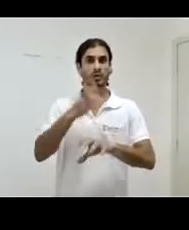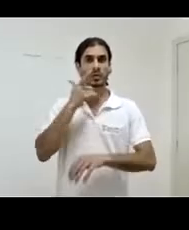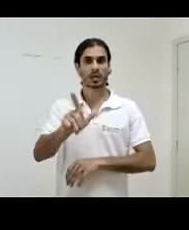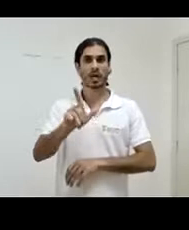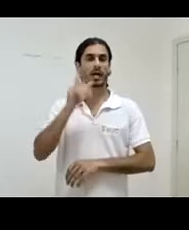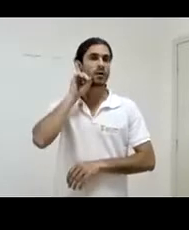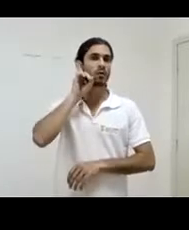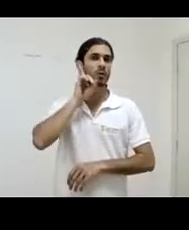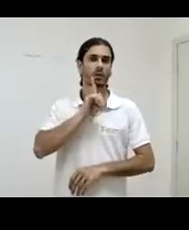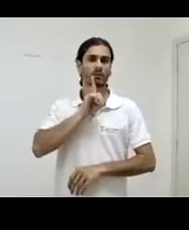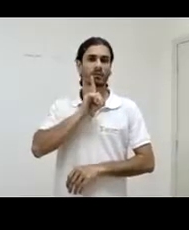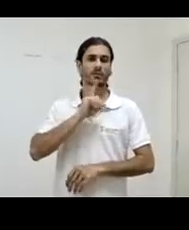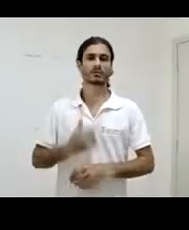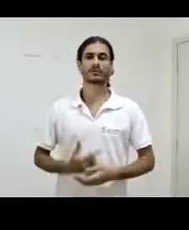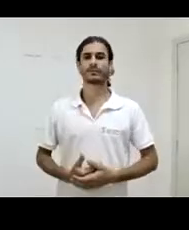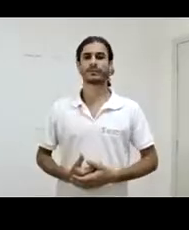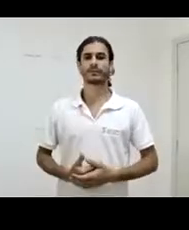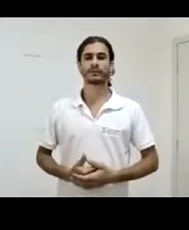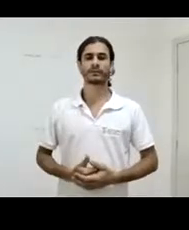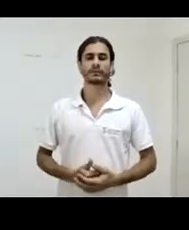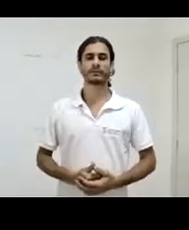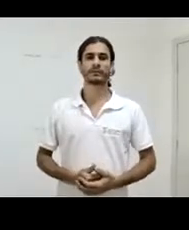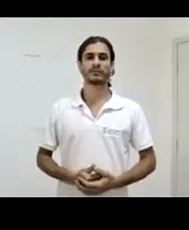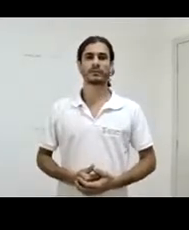uma tela que está me atrapalhando.